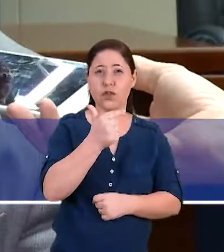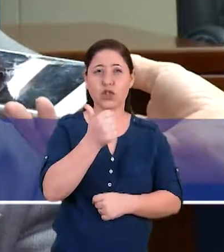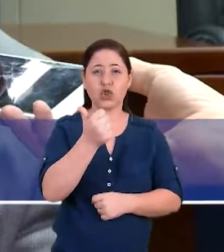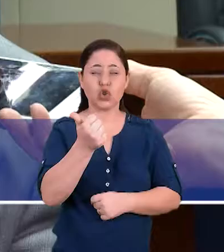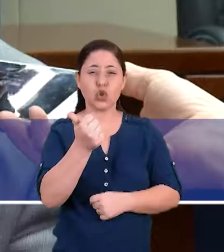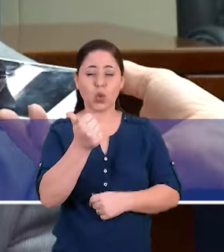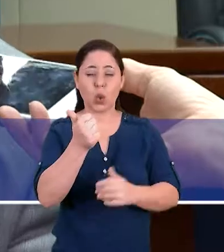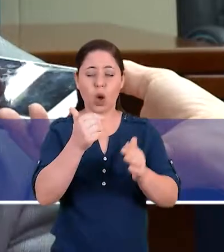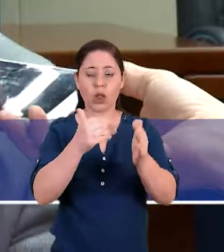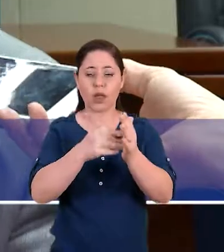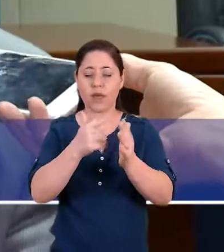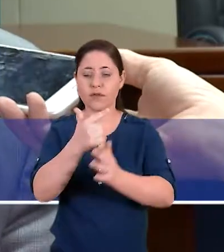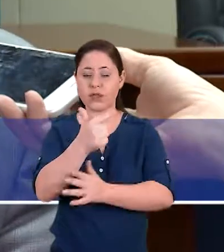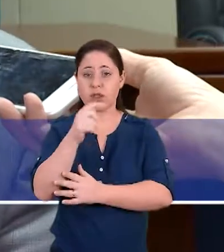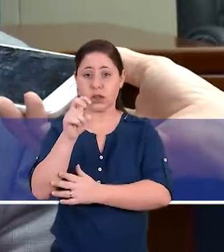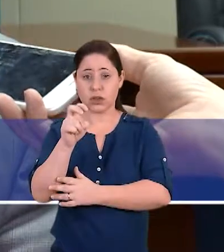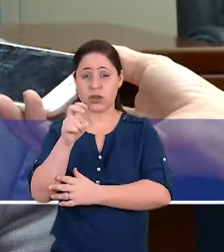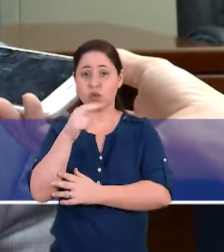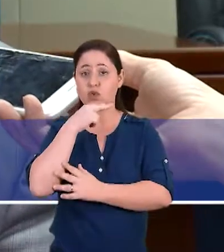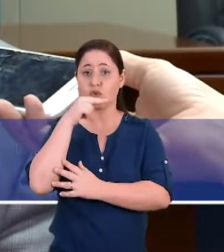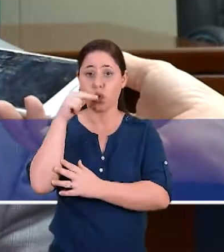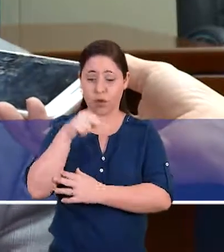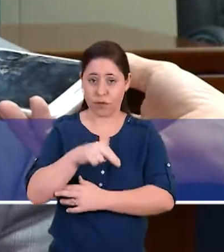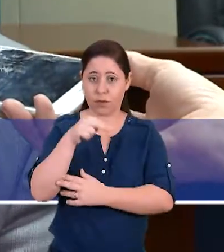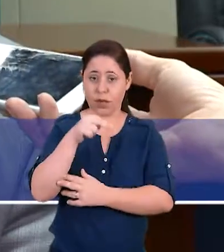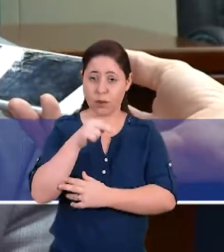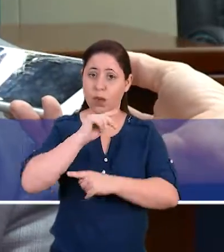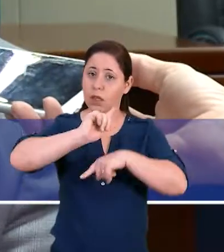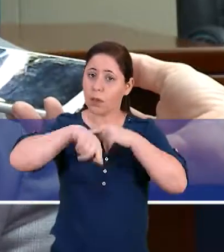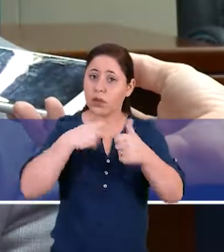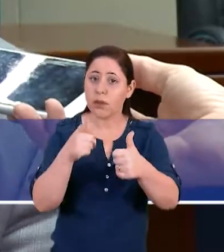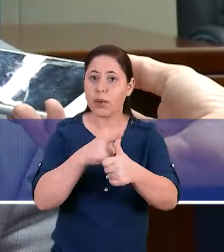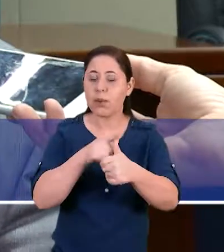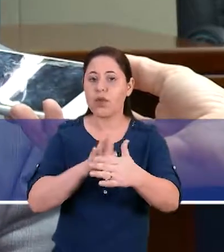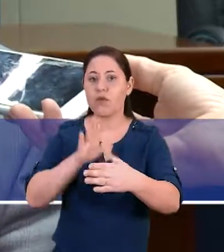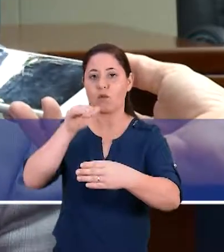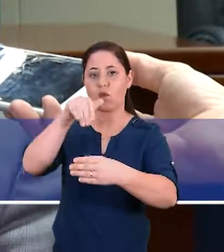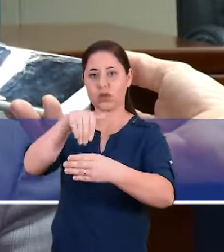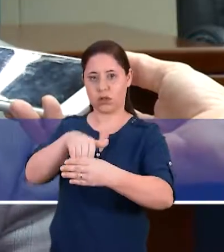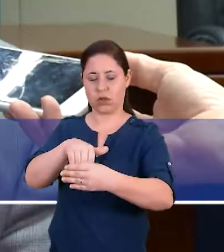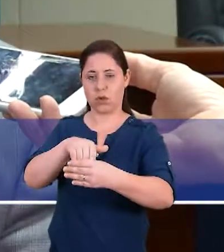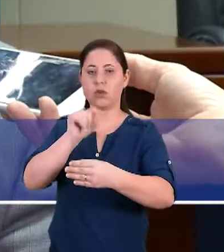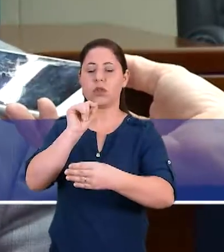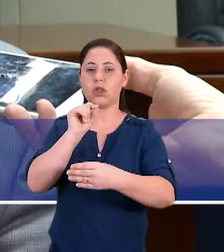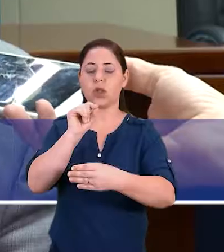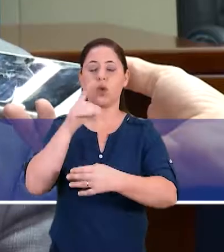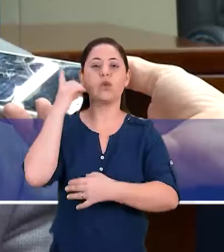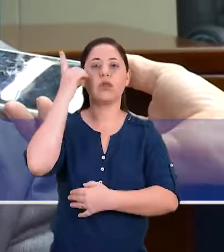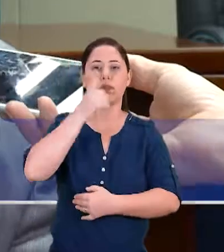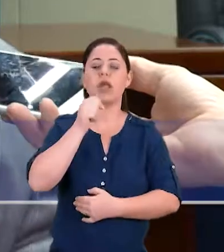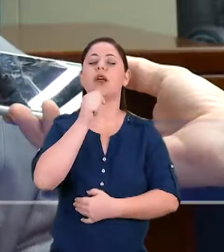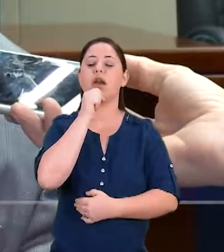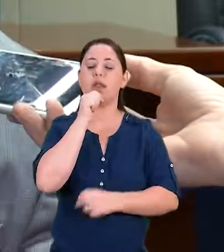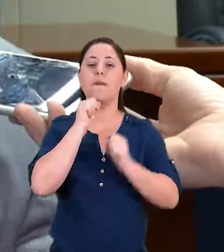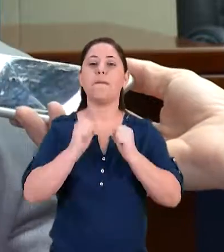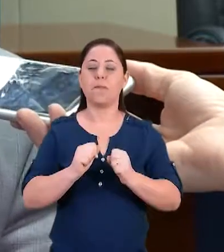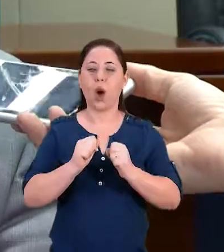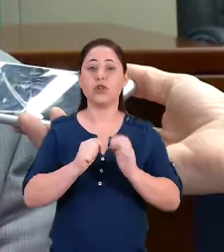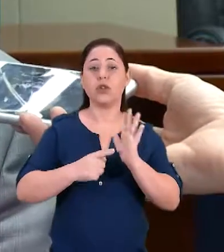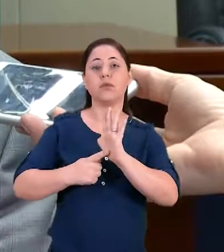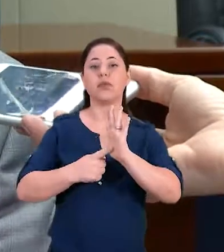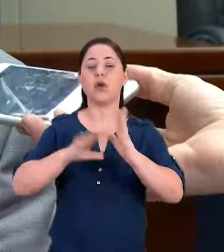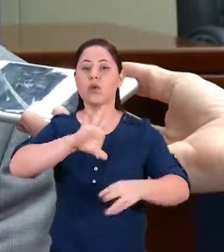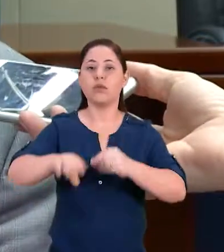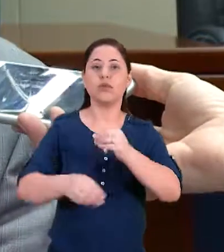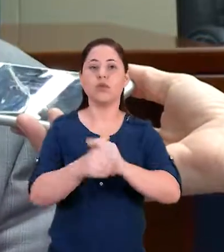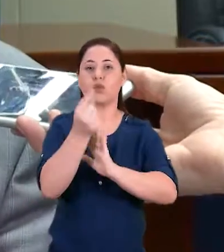de 21 a 25 de novembro, após a primeira votação, de que os parlamentares ainda